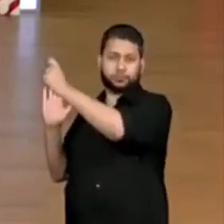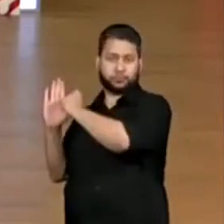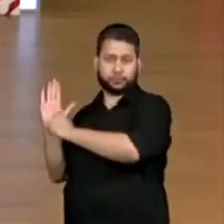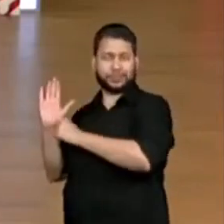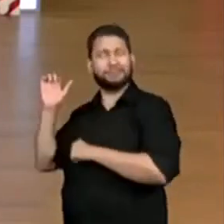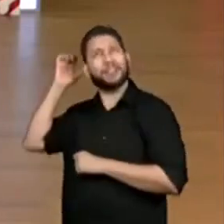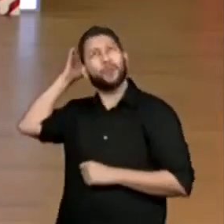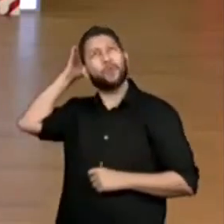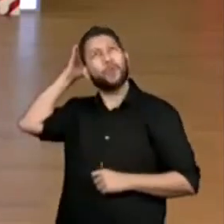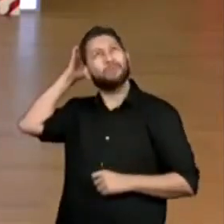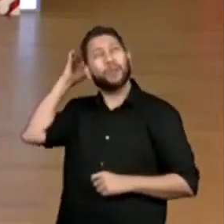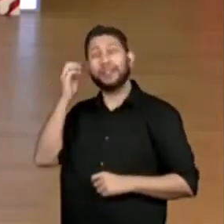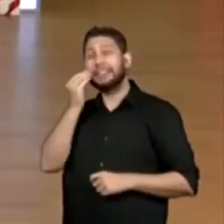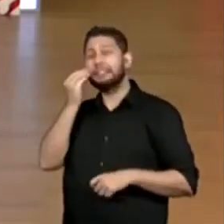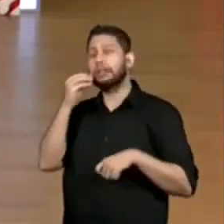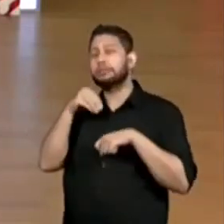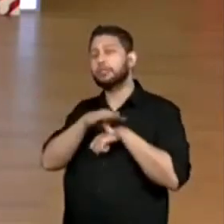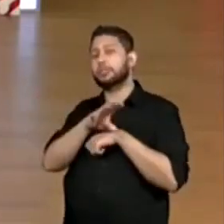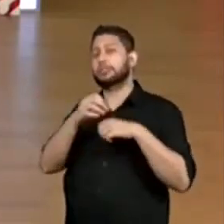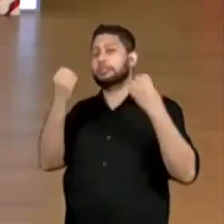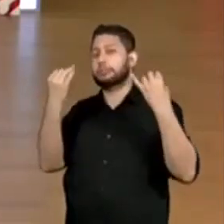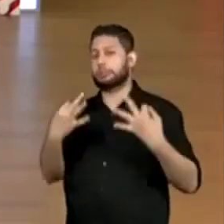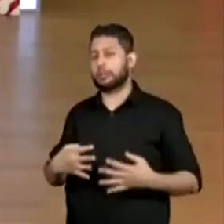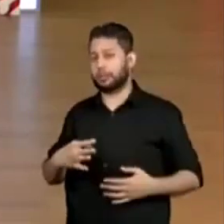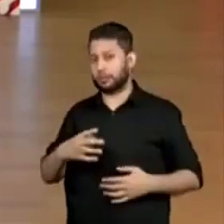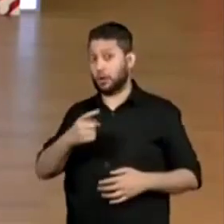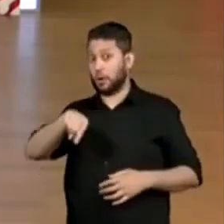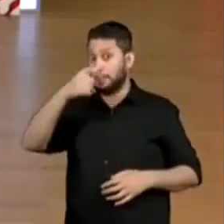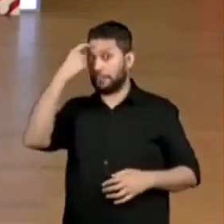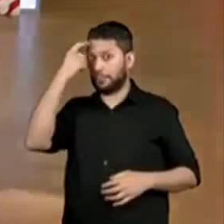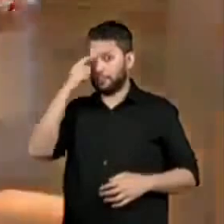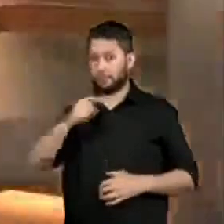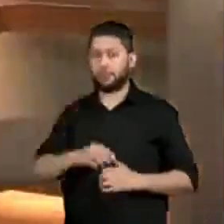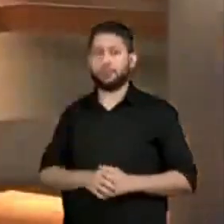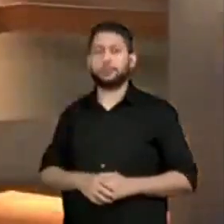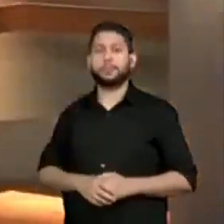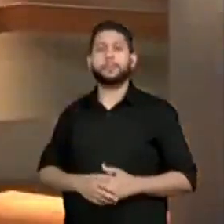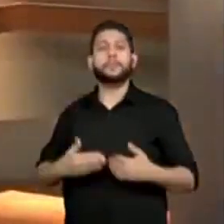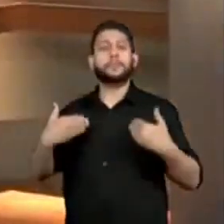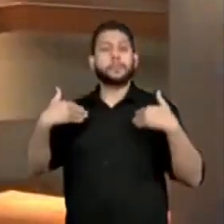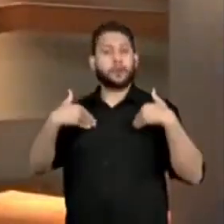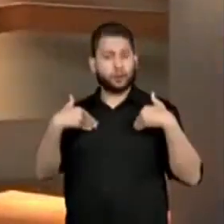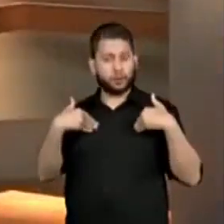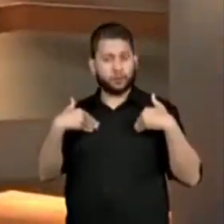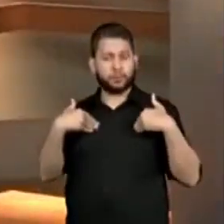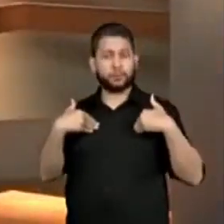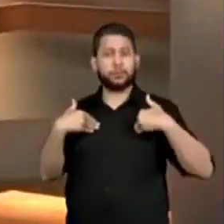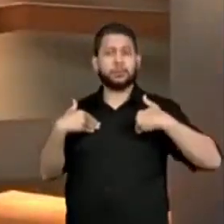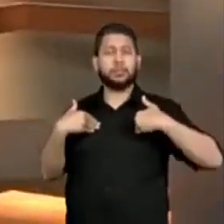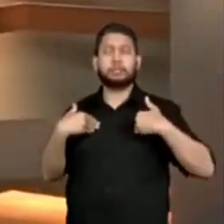explicação Zinha com vocês os pensar assim eu tenho